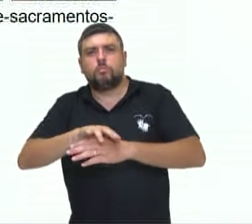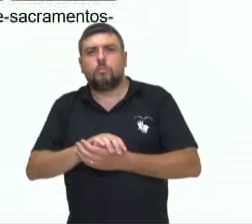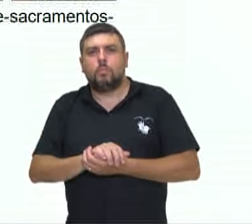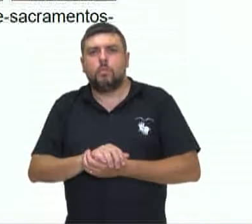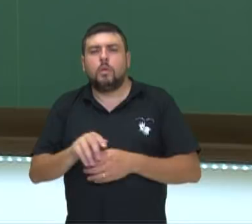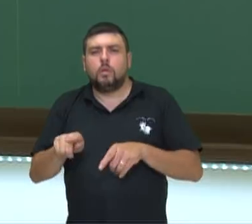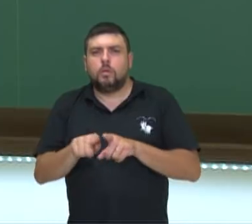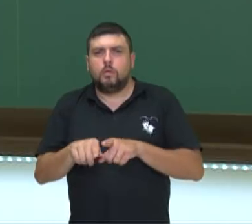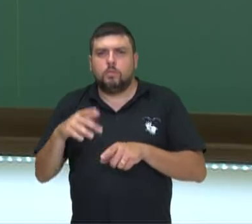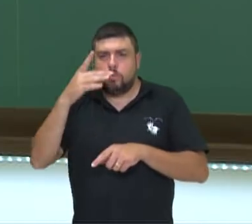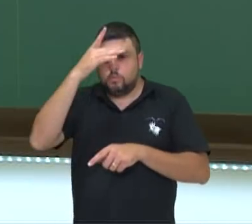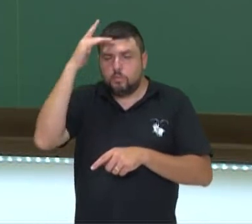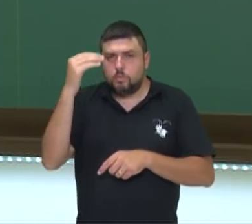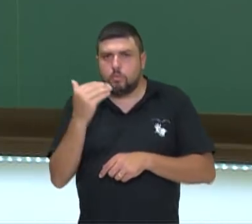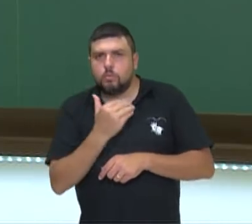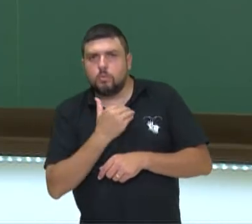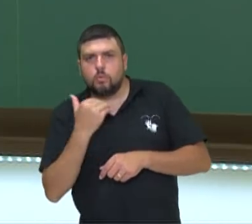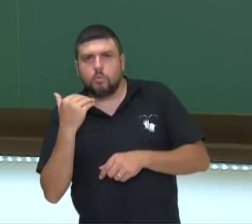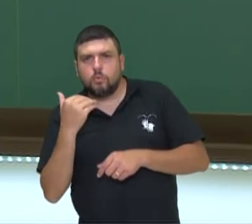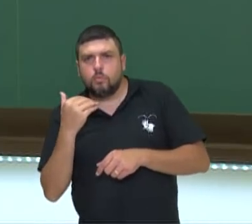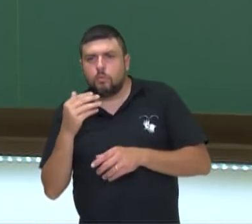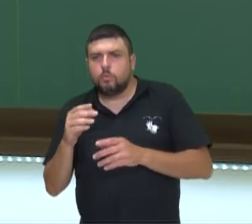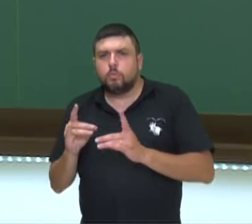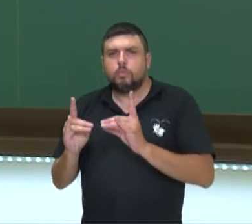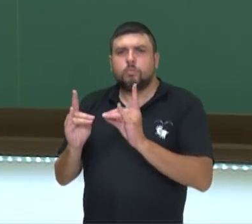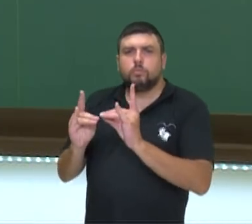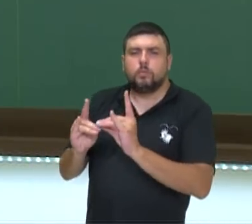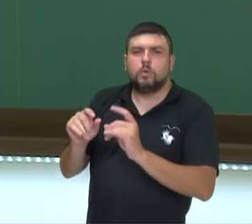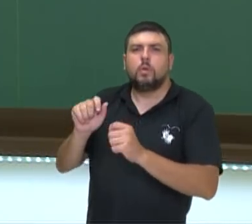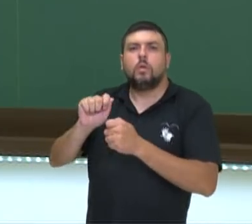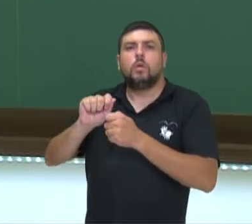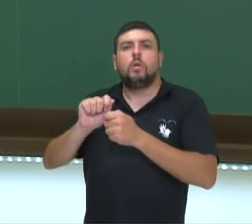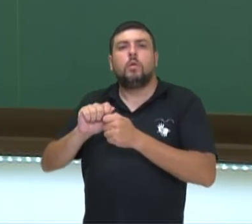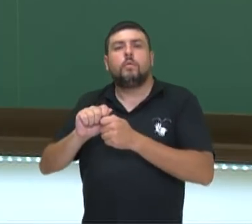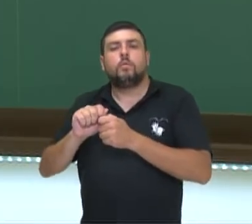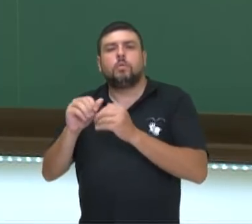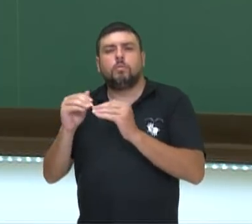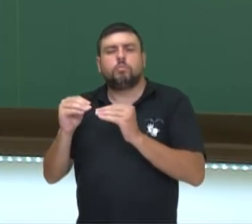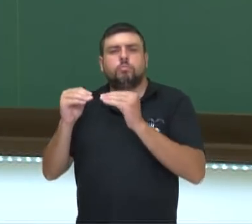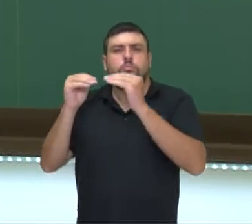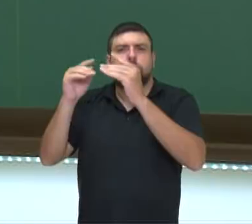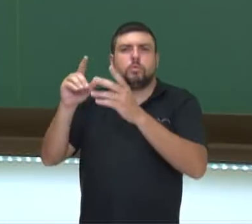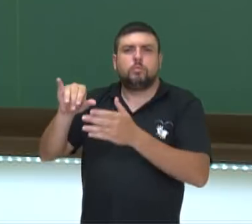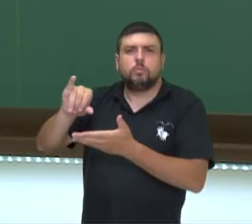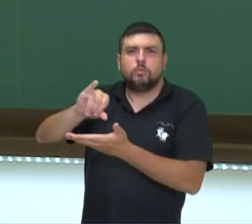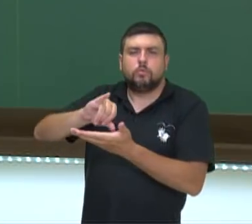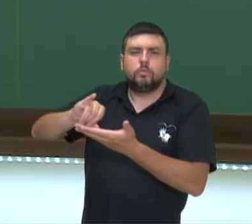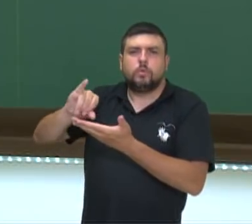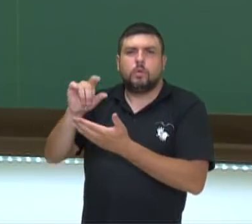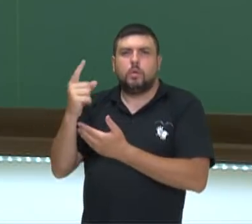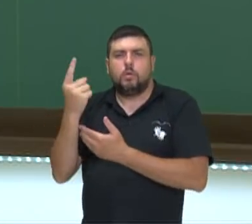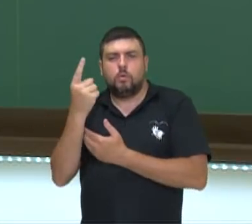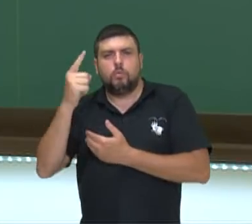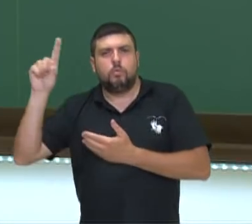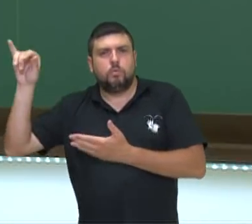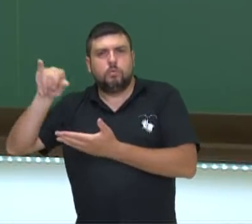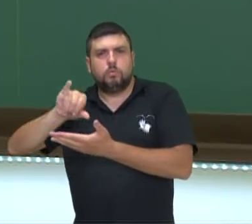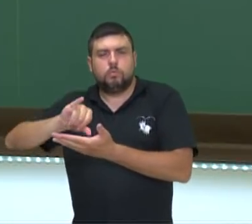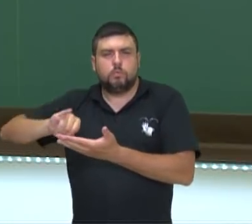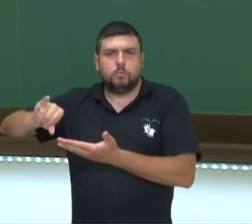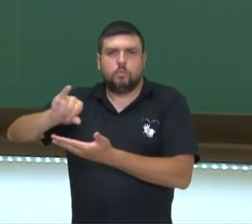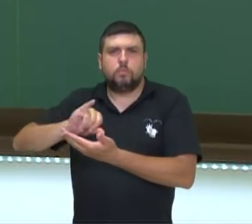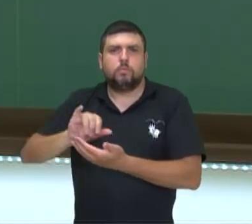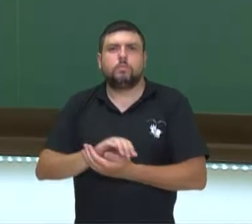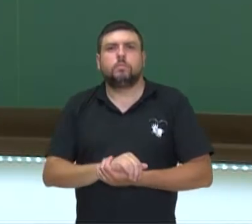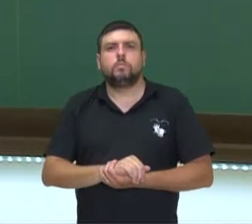ainda quando a pessoa morre, o padre faz para o católico a extrema unção, que é a última, daí o último sacramento, quando a